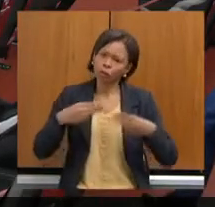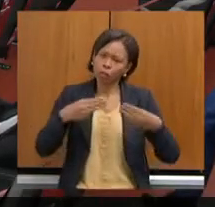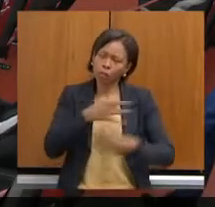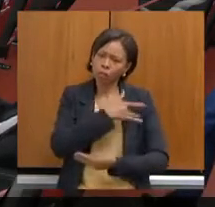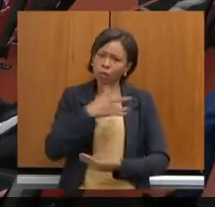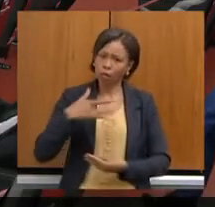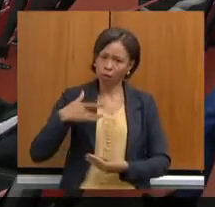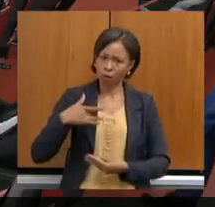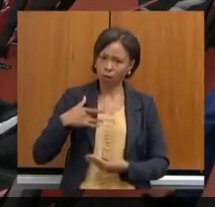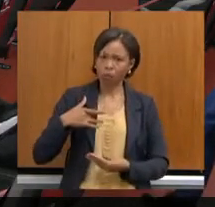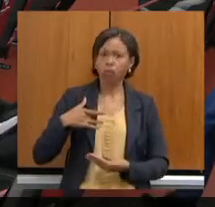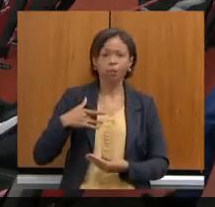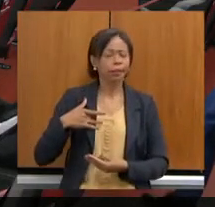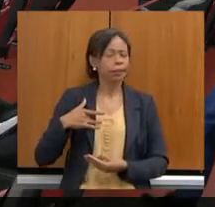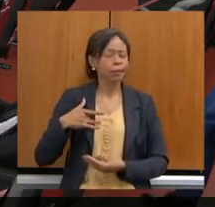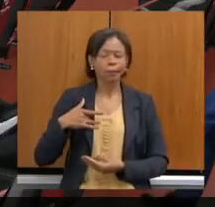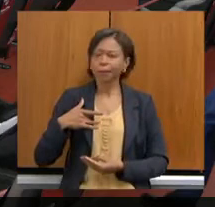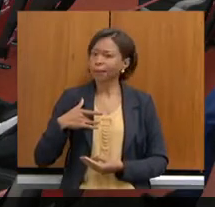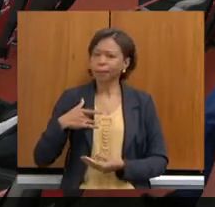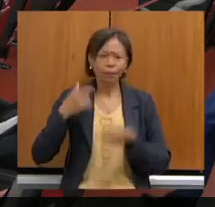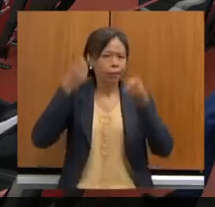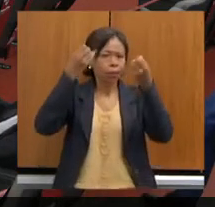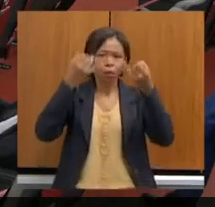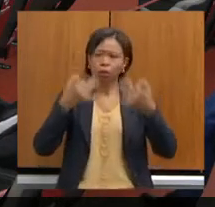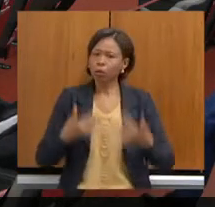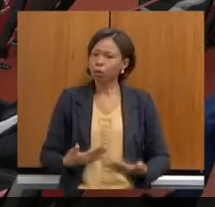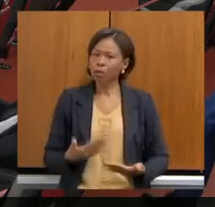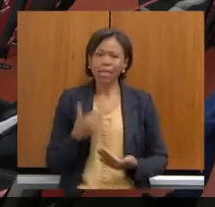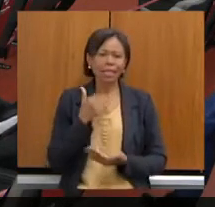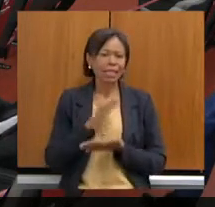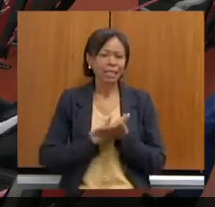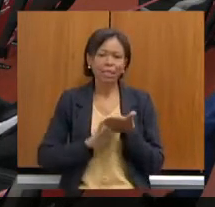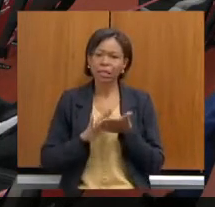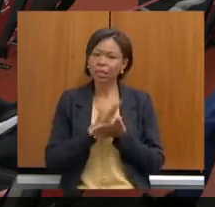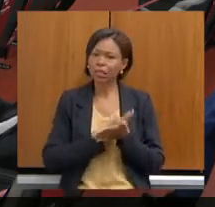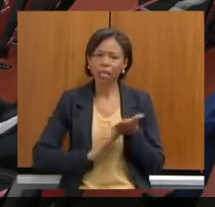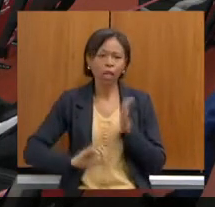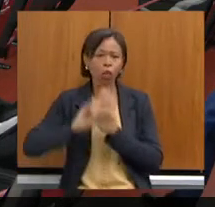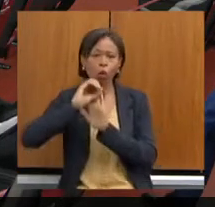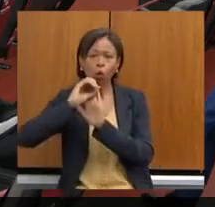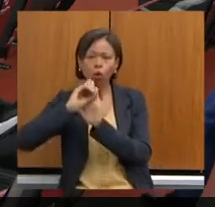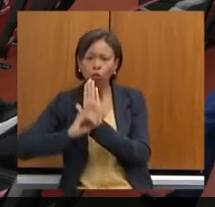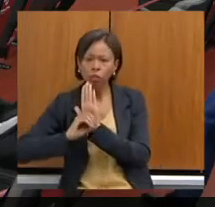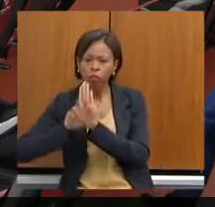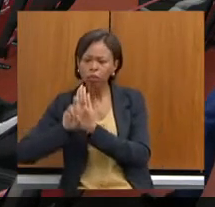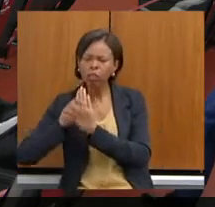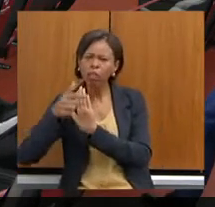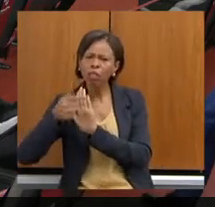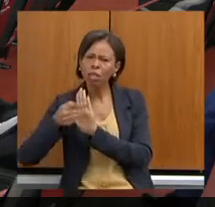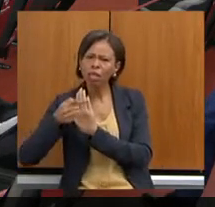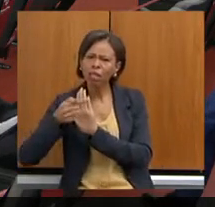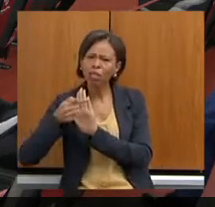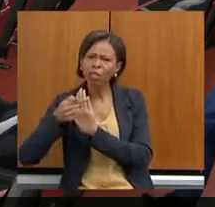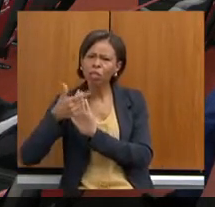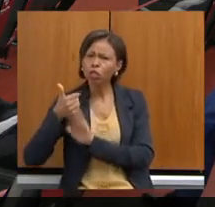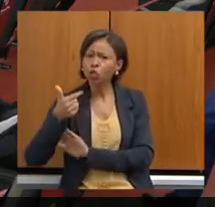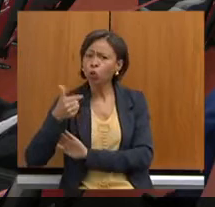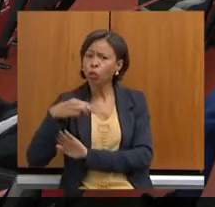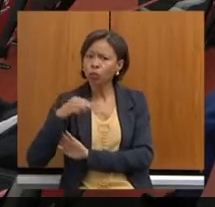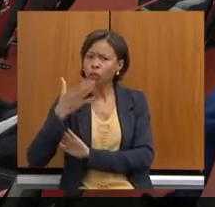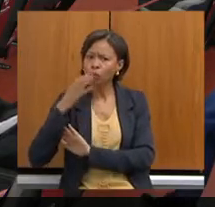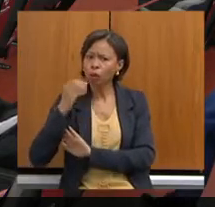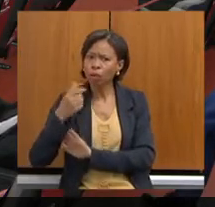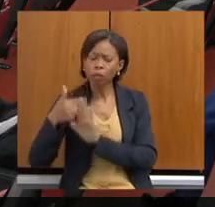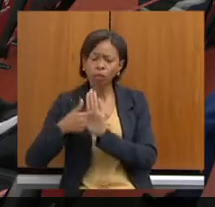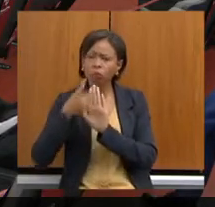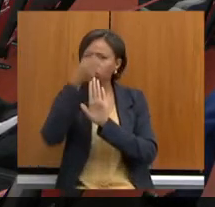Sinesp não colocou o esclarecimento devido em 57 então